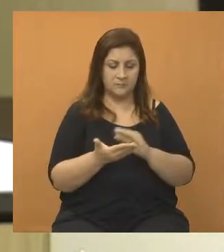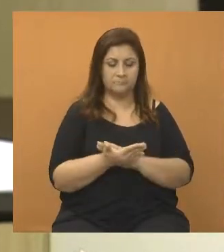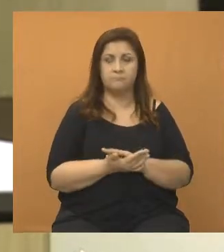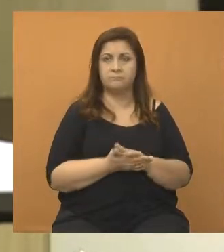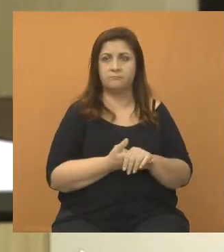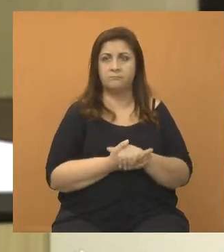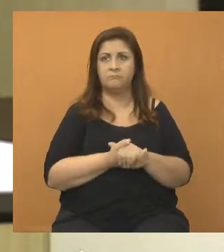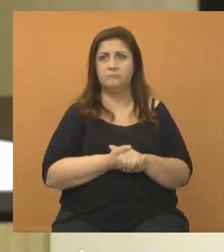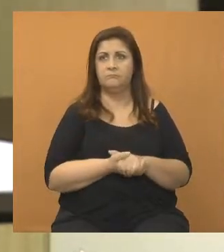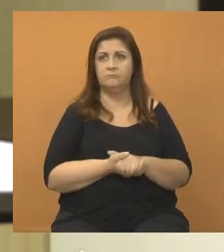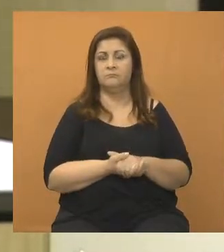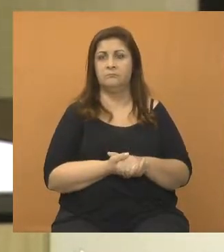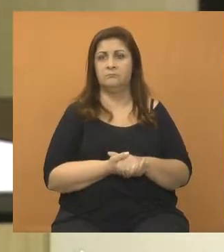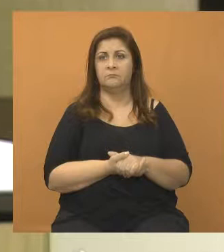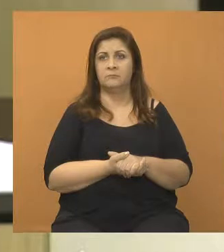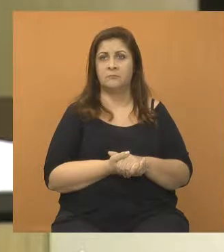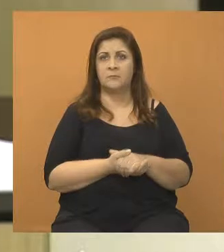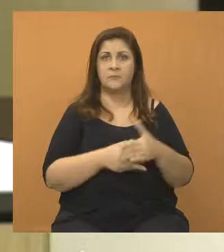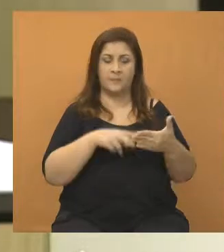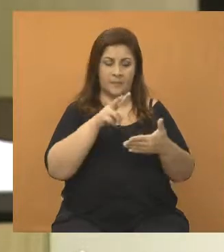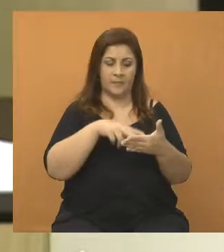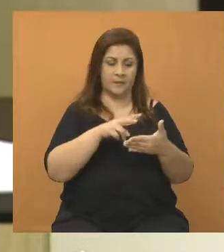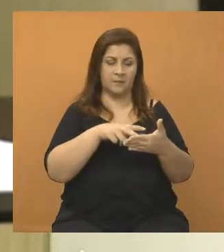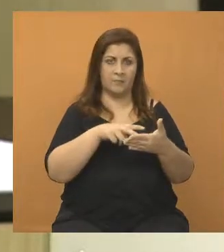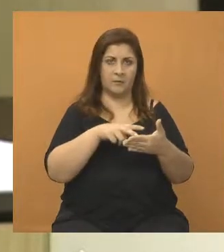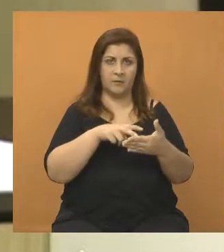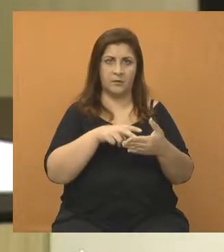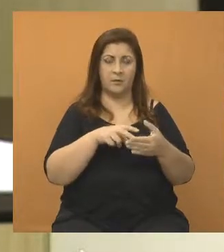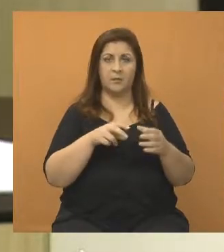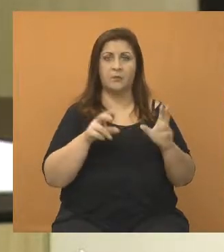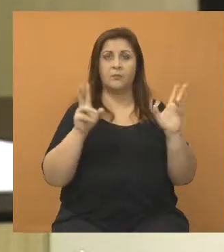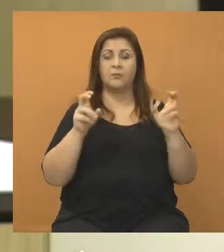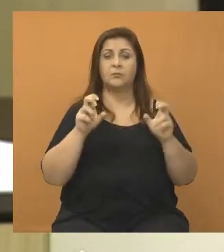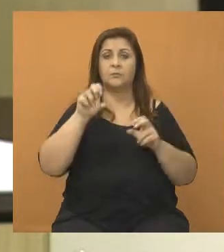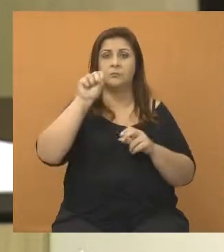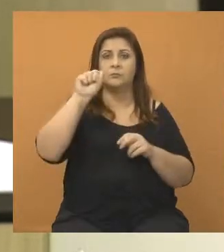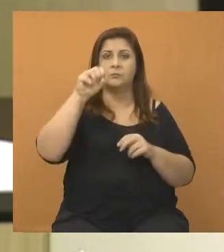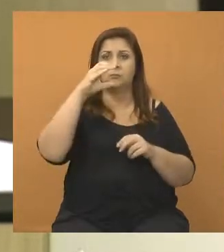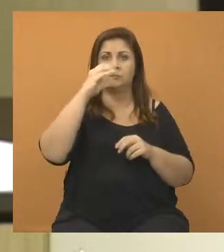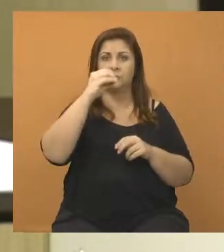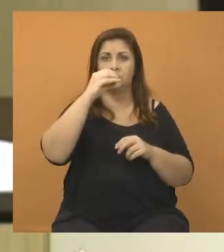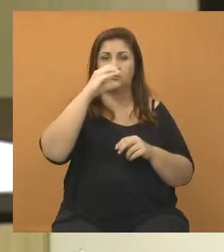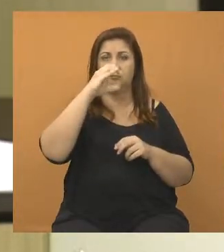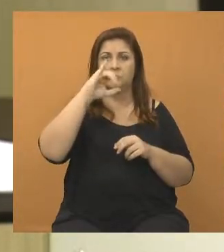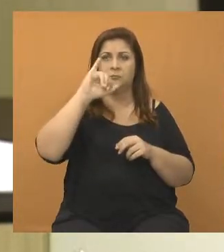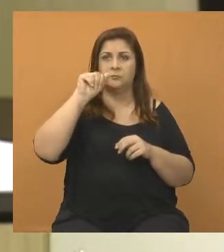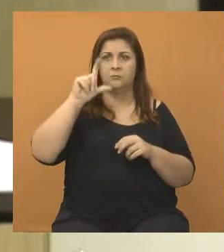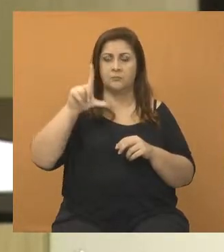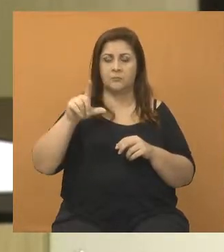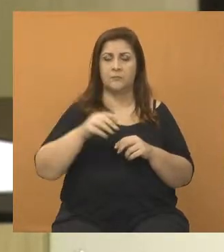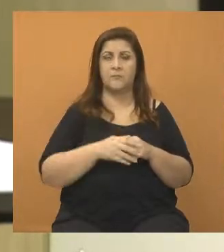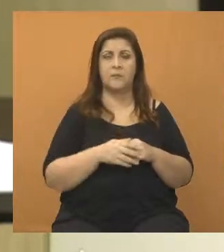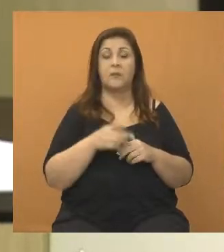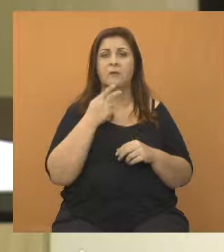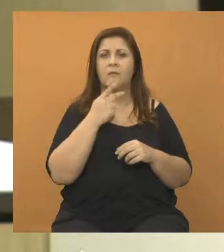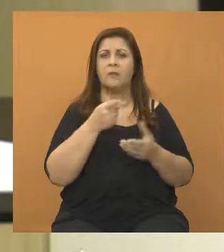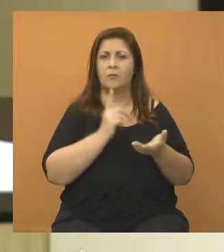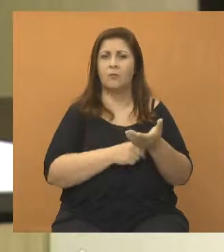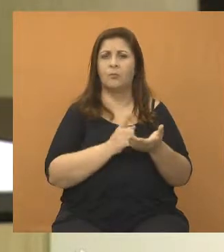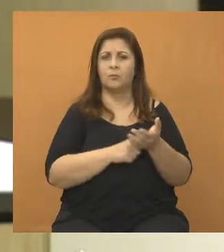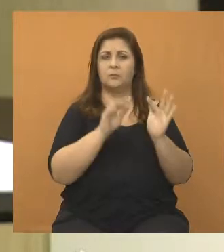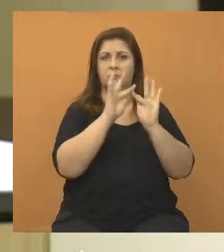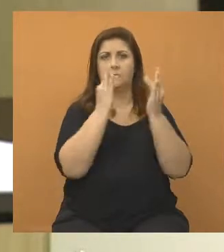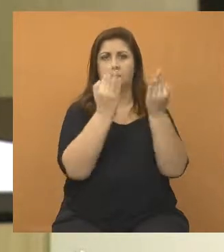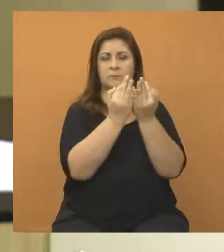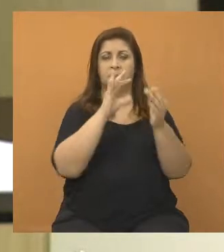eu quero continuar no eixo social, na parte de segurança. Aqui entrou o projeto Família Segura. O Família